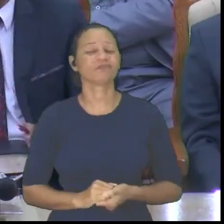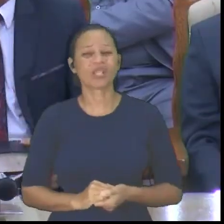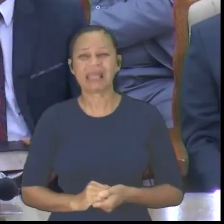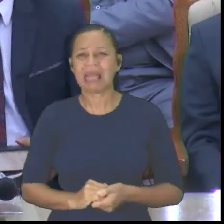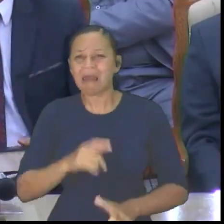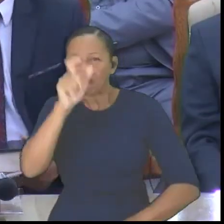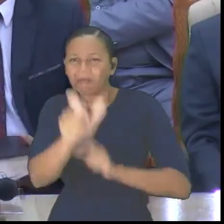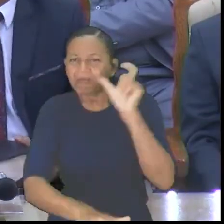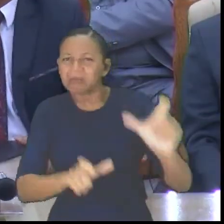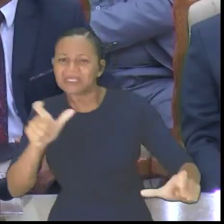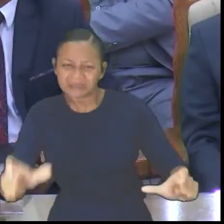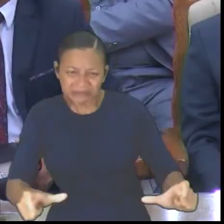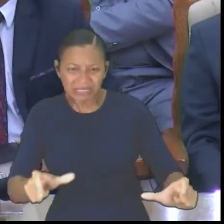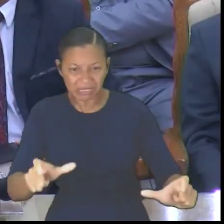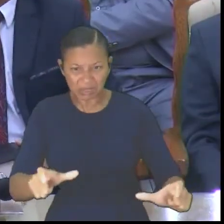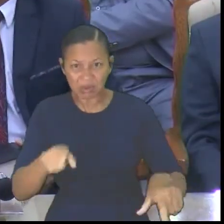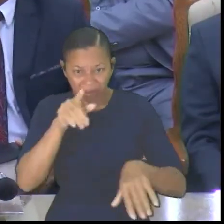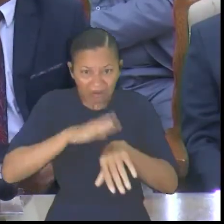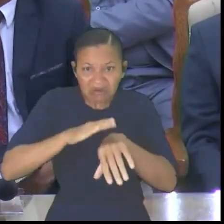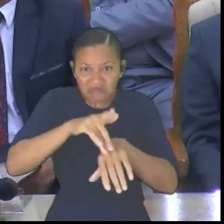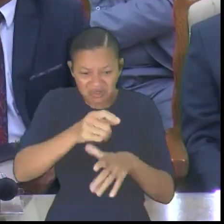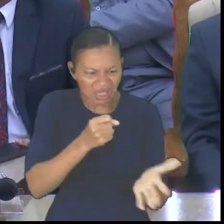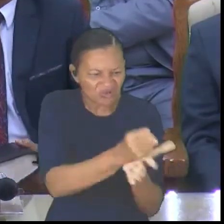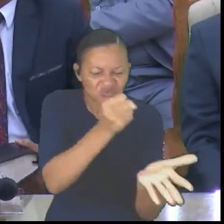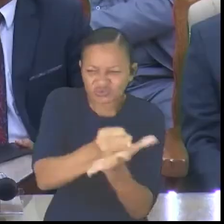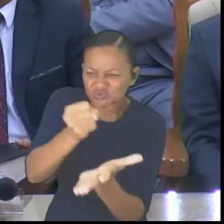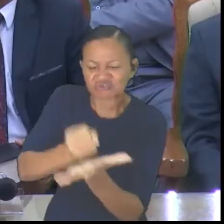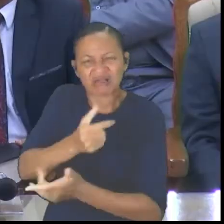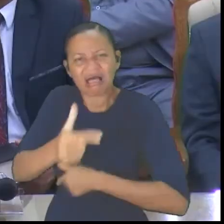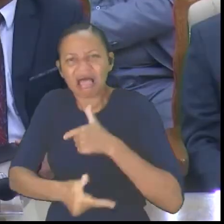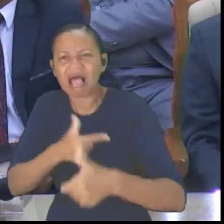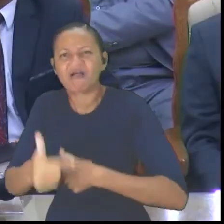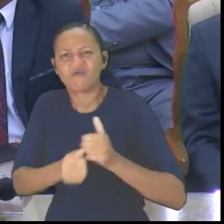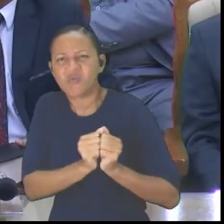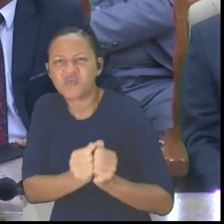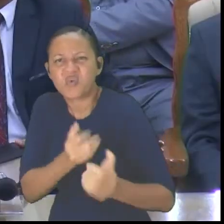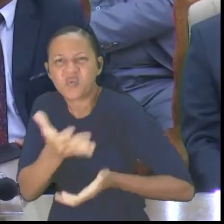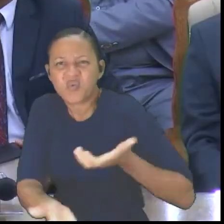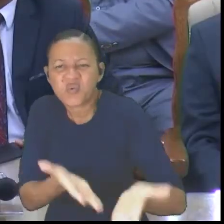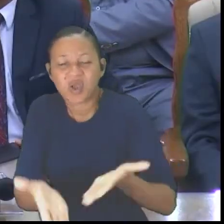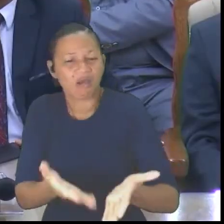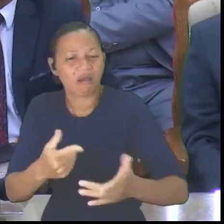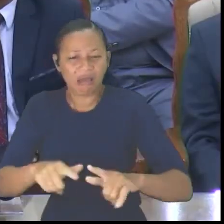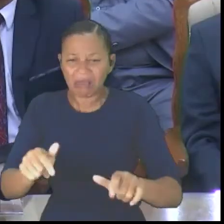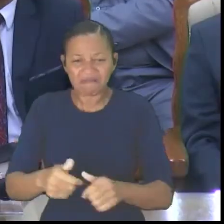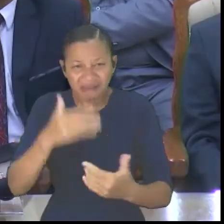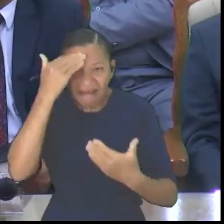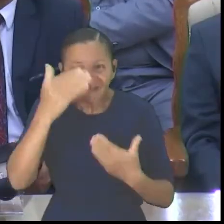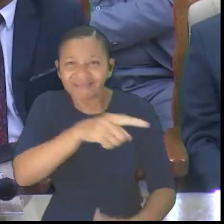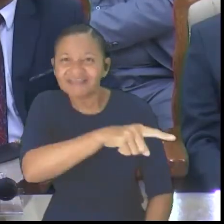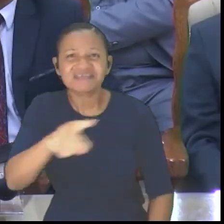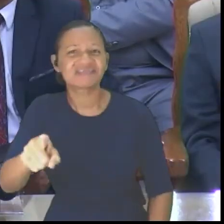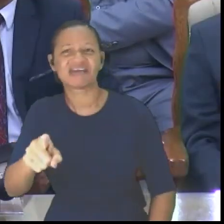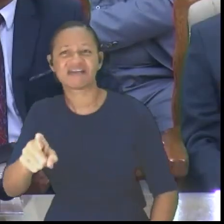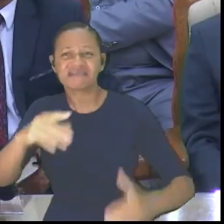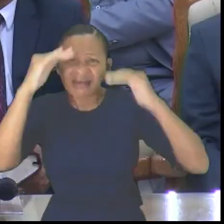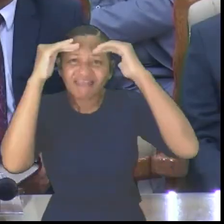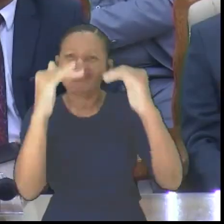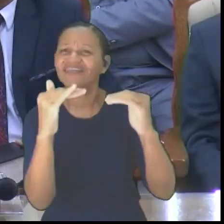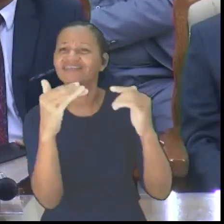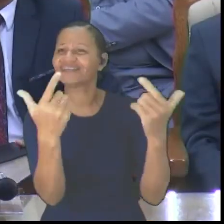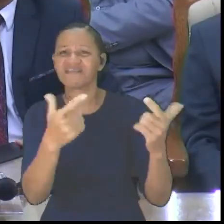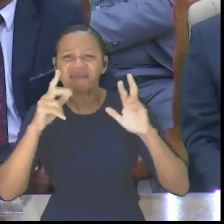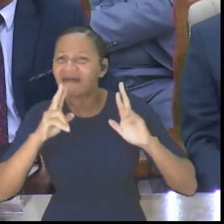nem todo mundo que você ajuda vai te agradecer. E está tudo bem, porque não é sobre